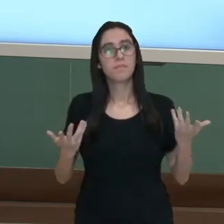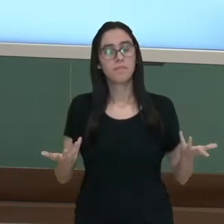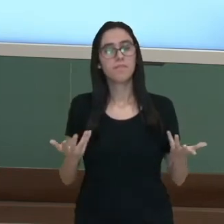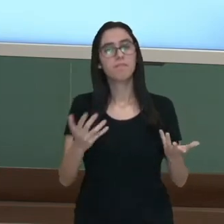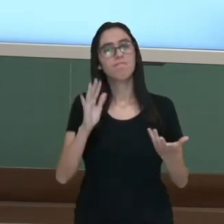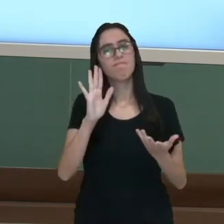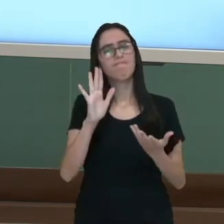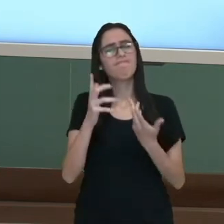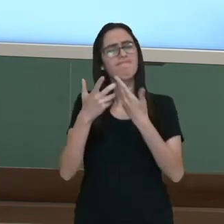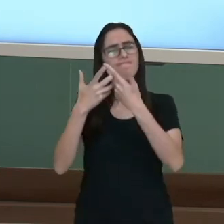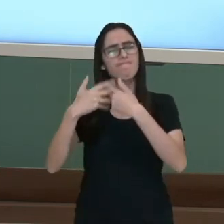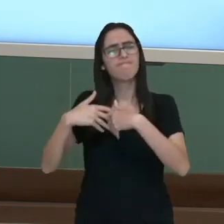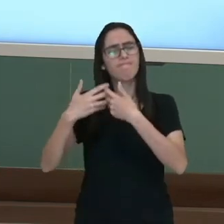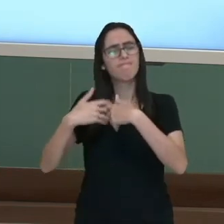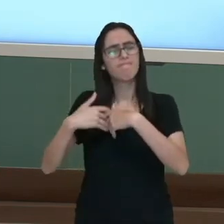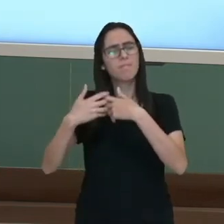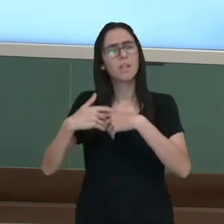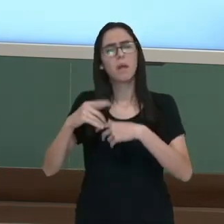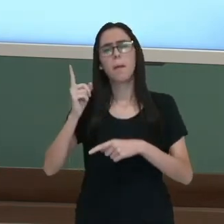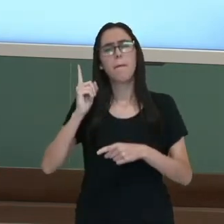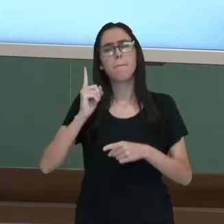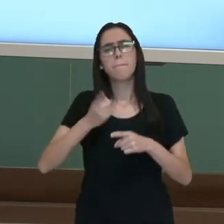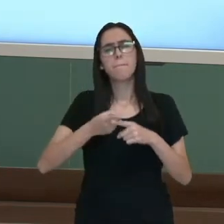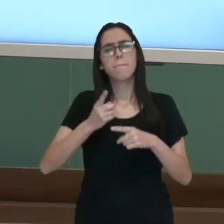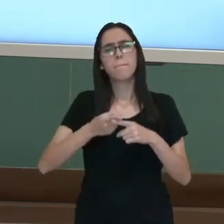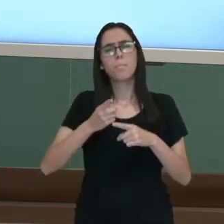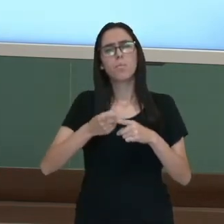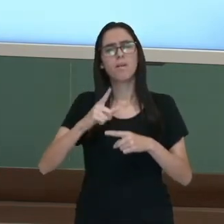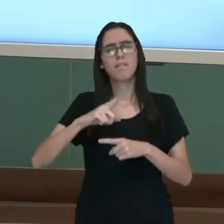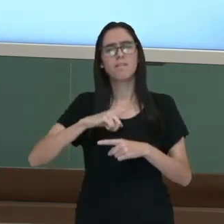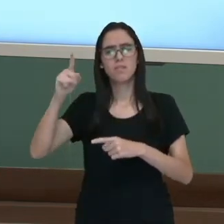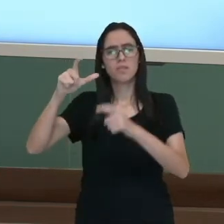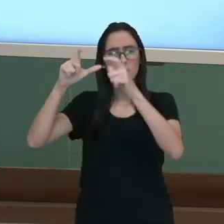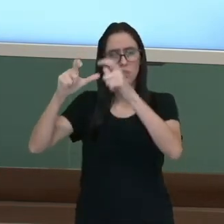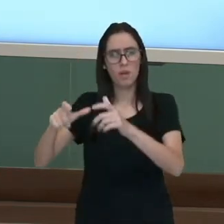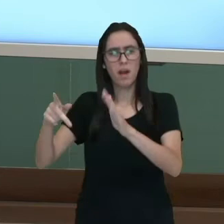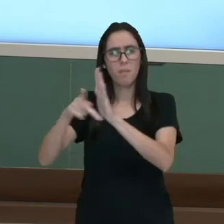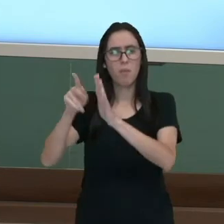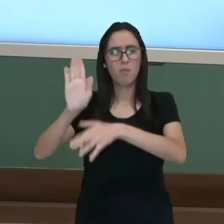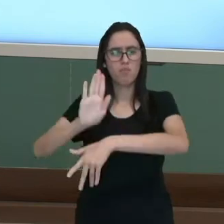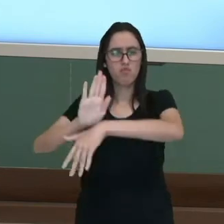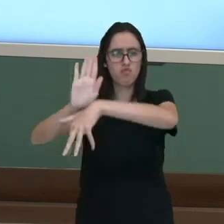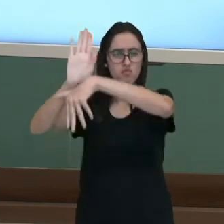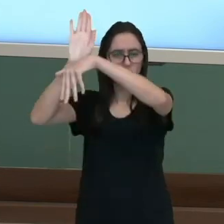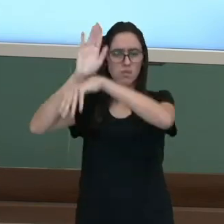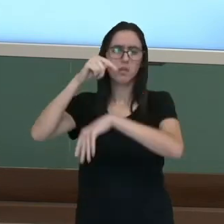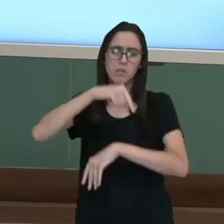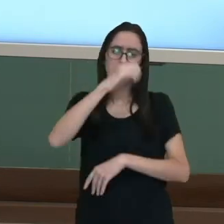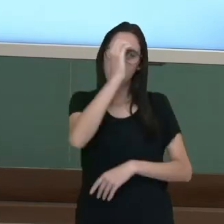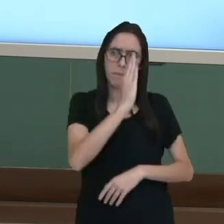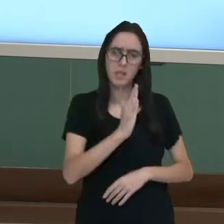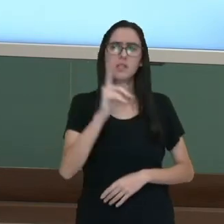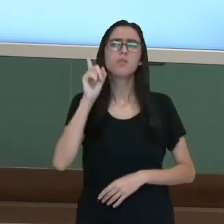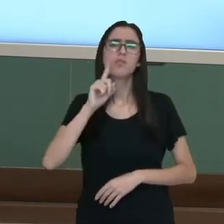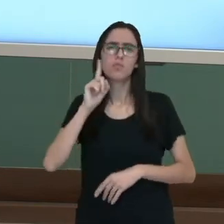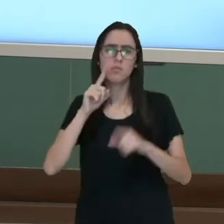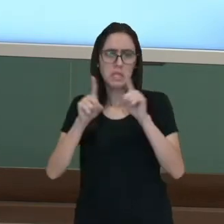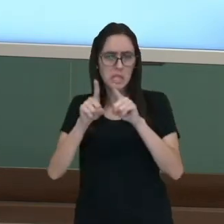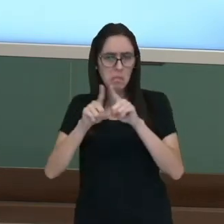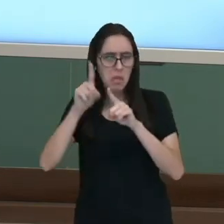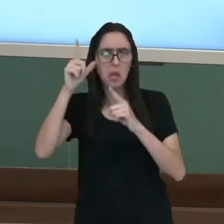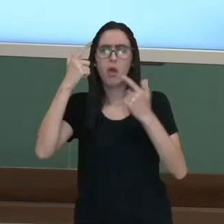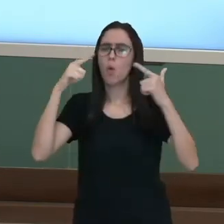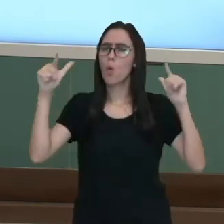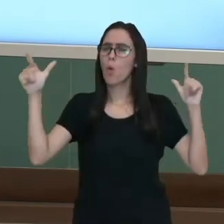uma questão. Por que será que as bases de lançamentos, tanto do Brasil como dos Estados Unidos e de outros lugares, normalmente